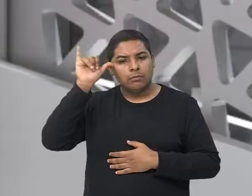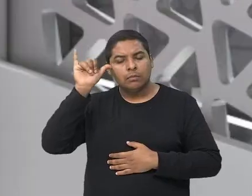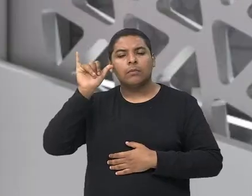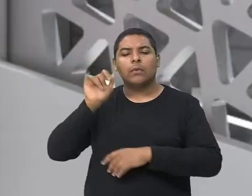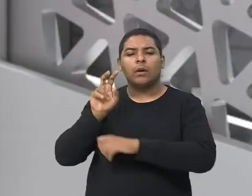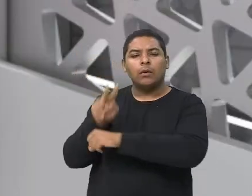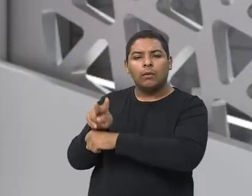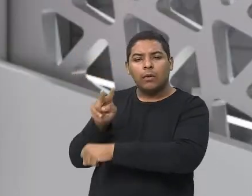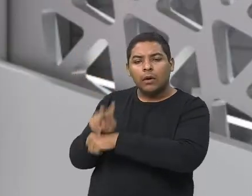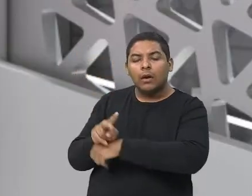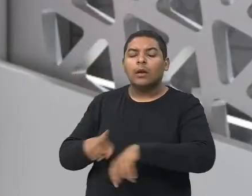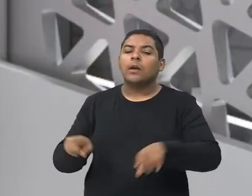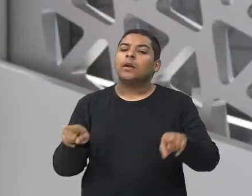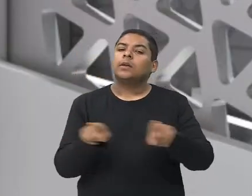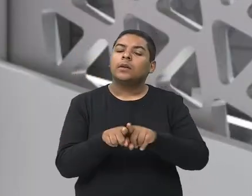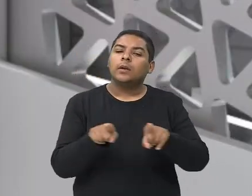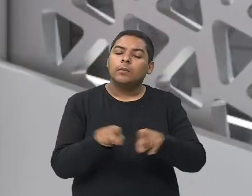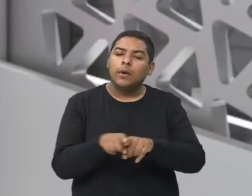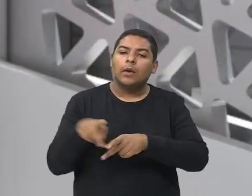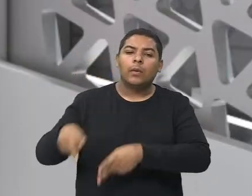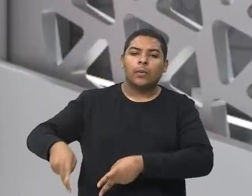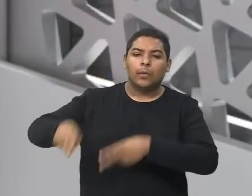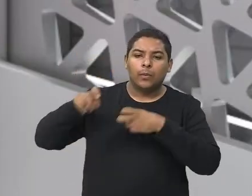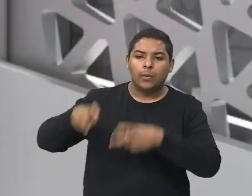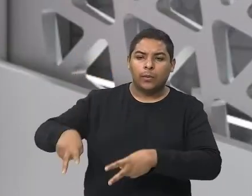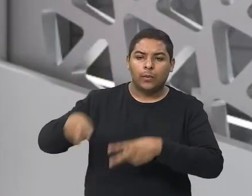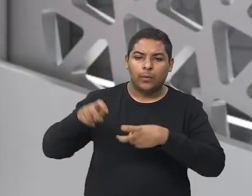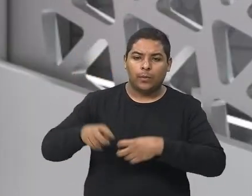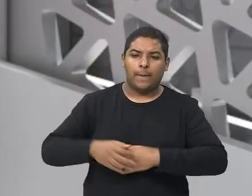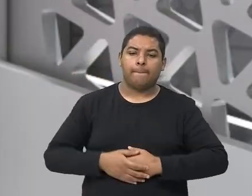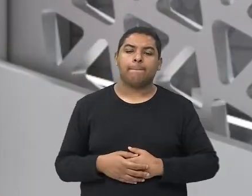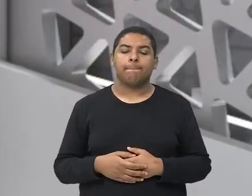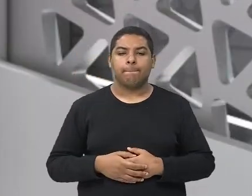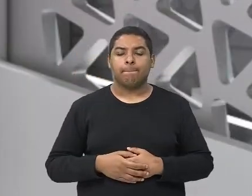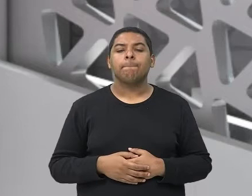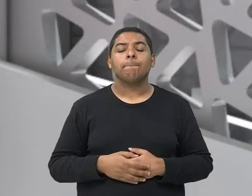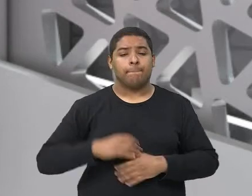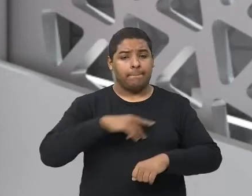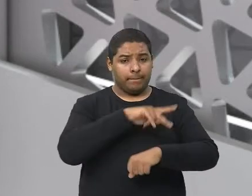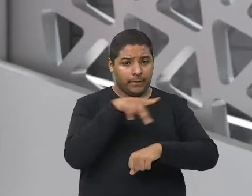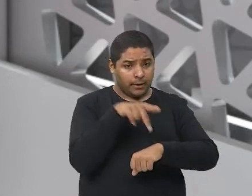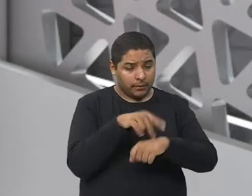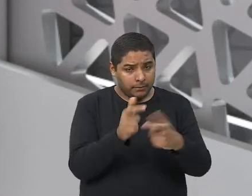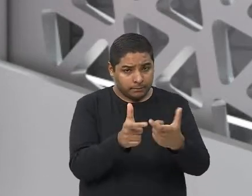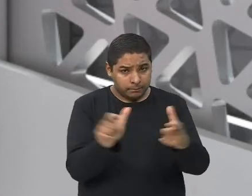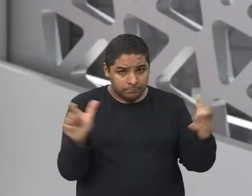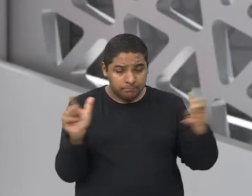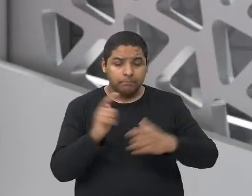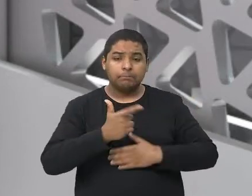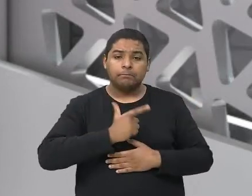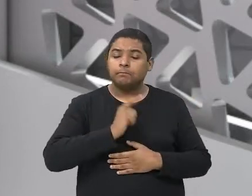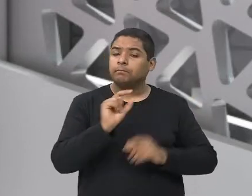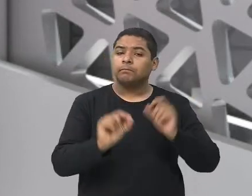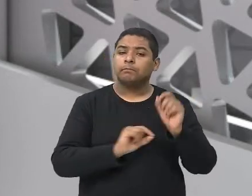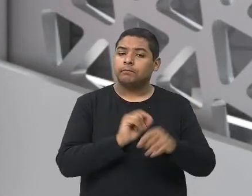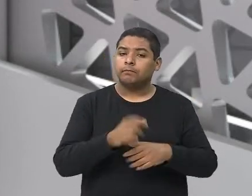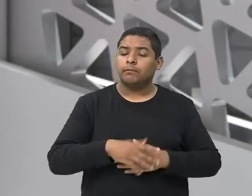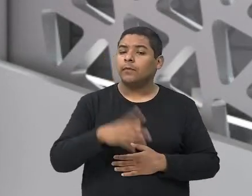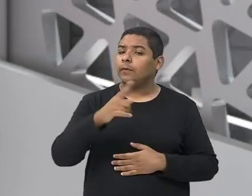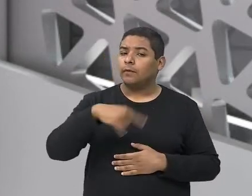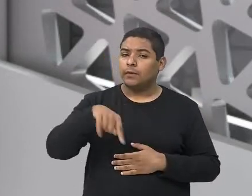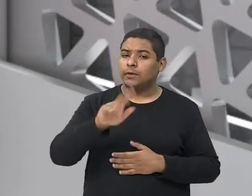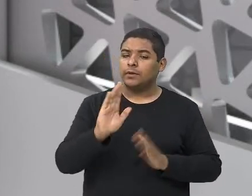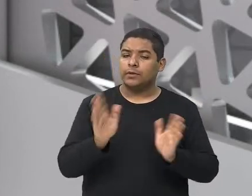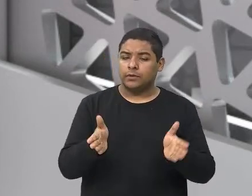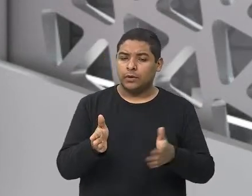Austrália, gente, a gente vai verificar que é um país em que a sua maior parte, né, que vocês estudaram também,